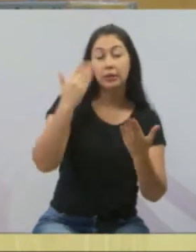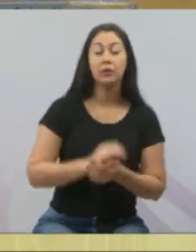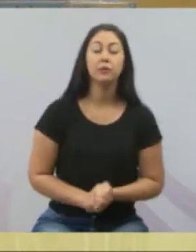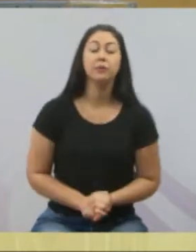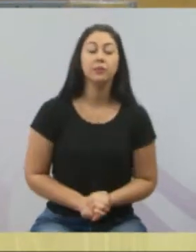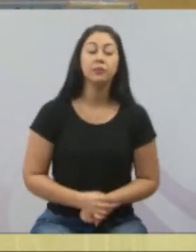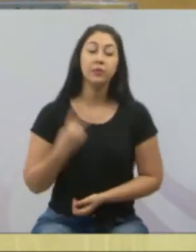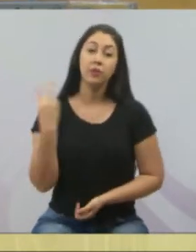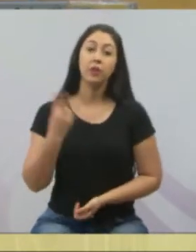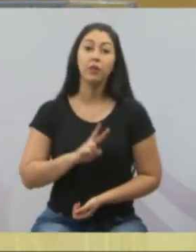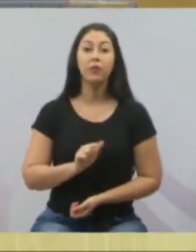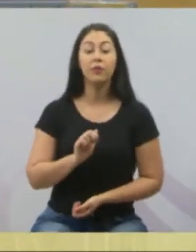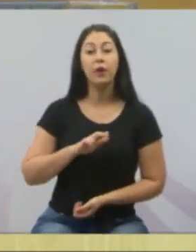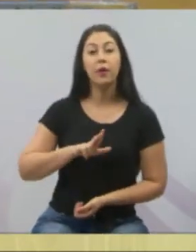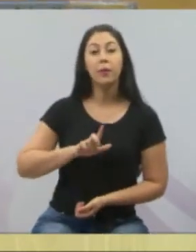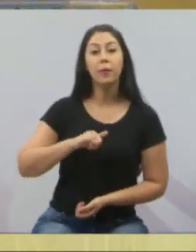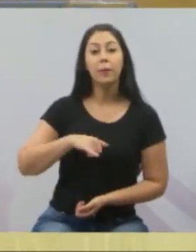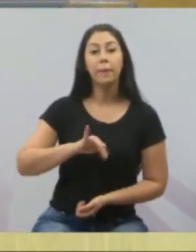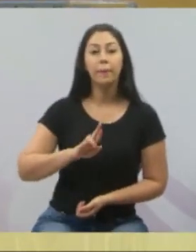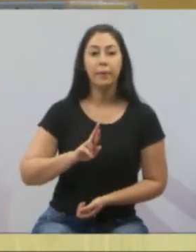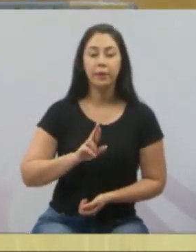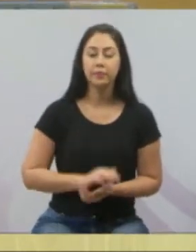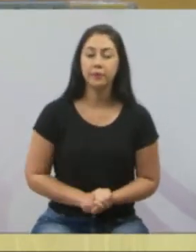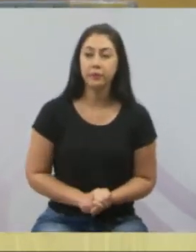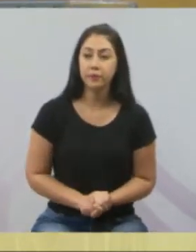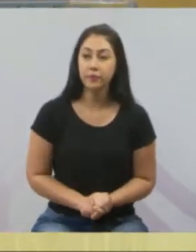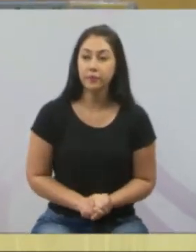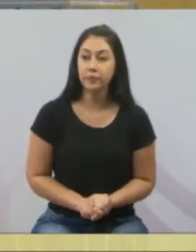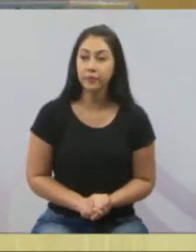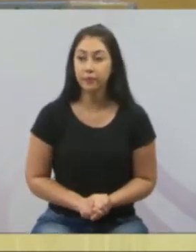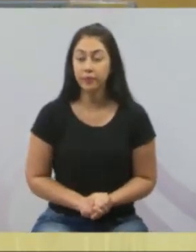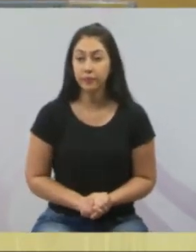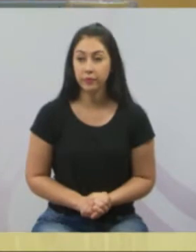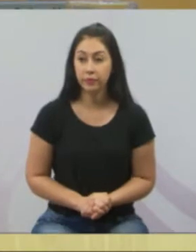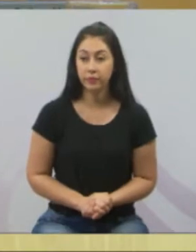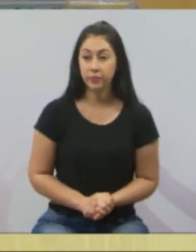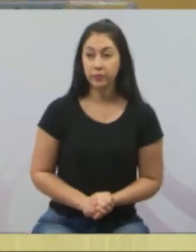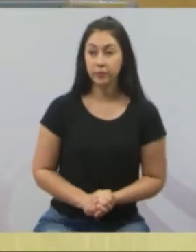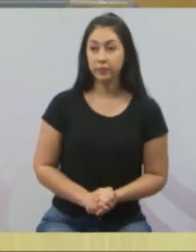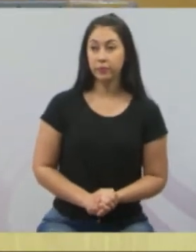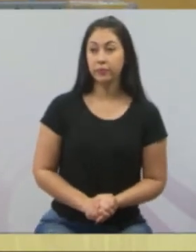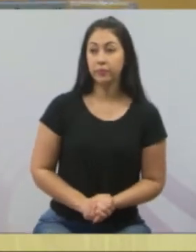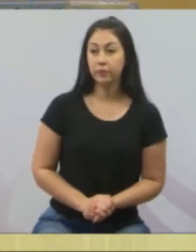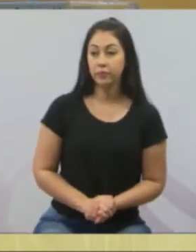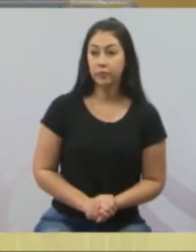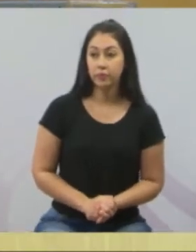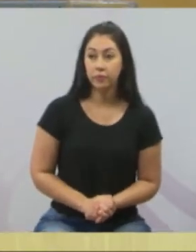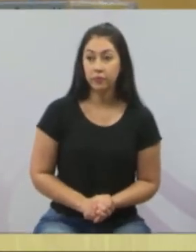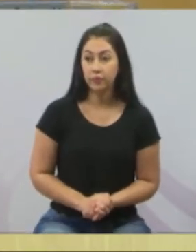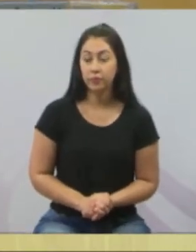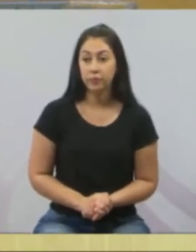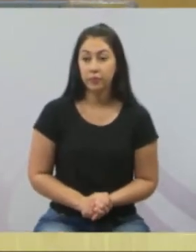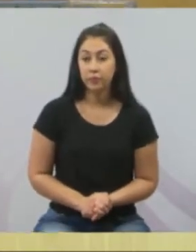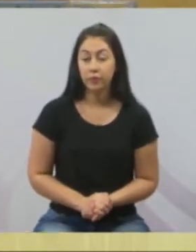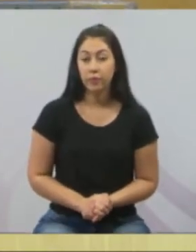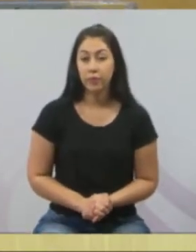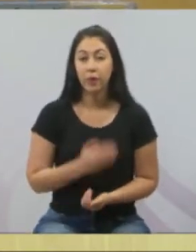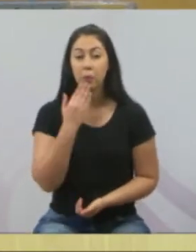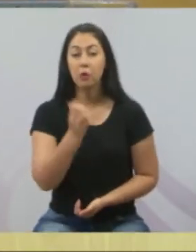Moção número 111. Requeremos ao excelentíssimo senhor presidente dessa casa, cumpridas as